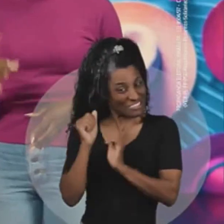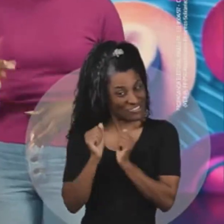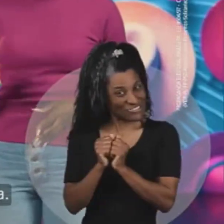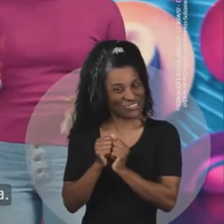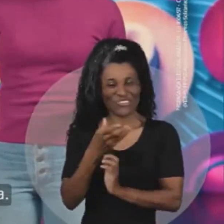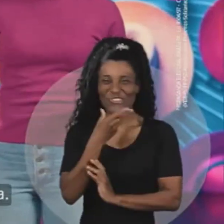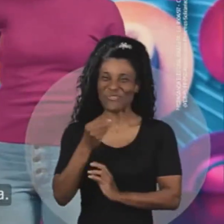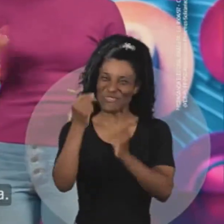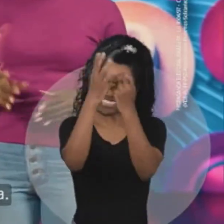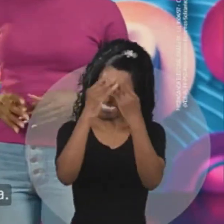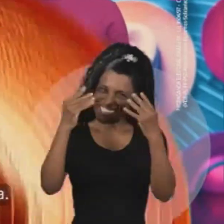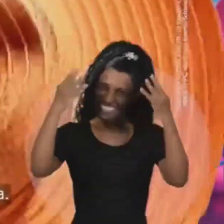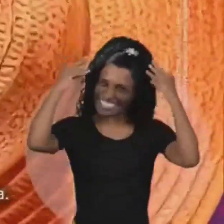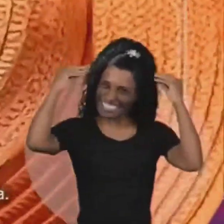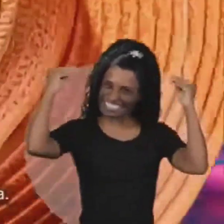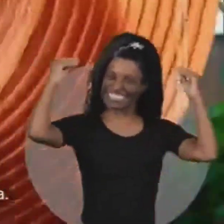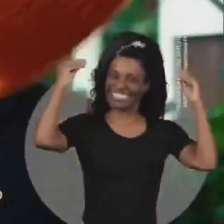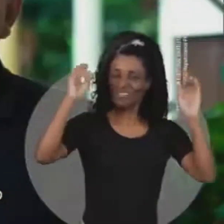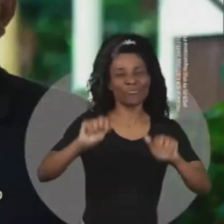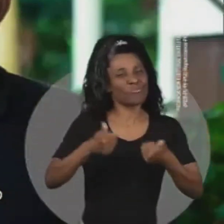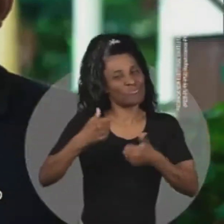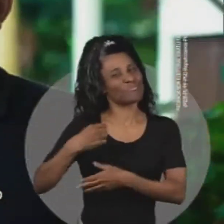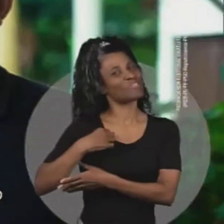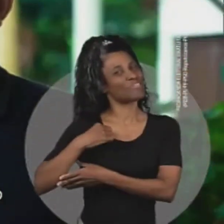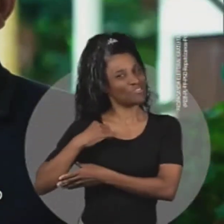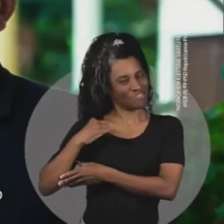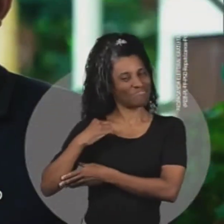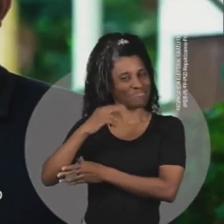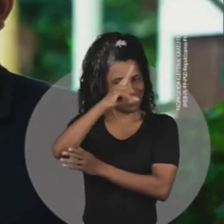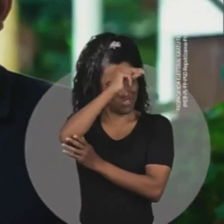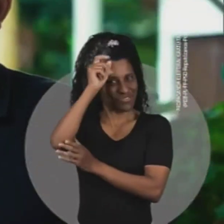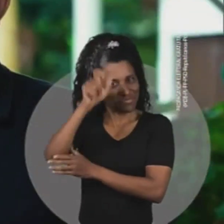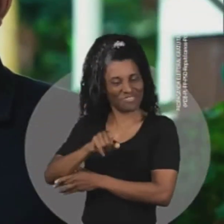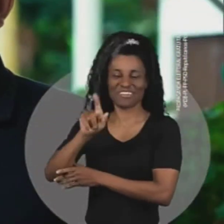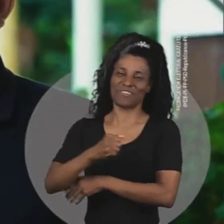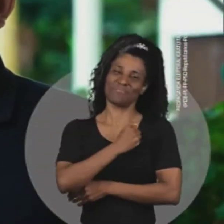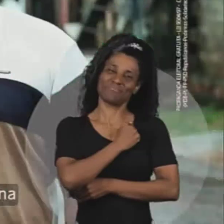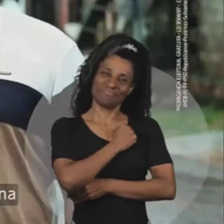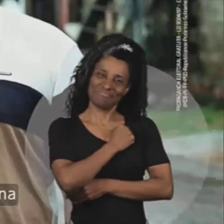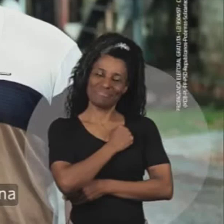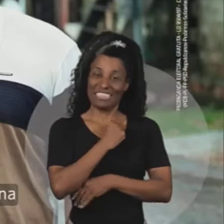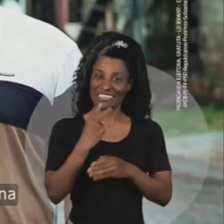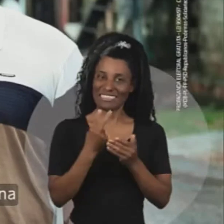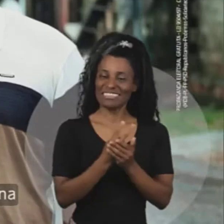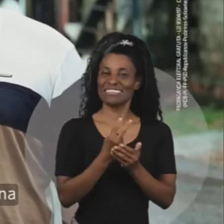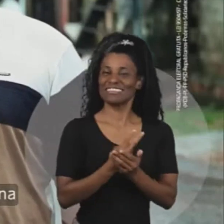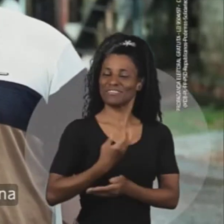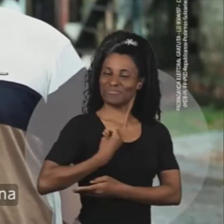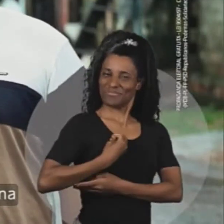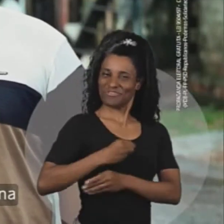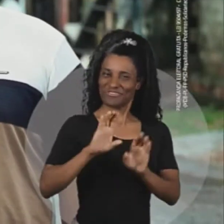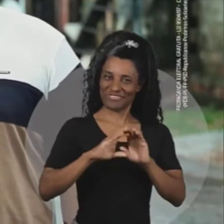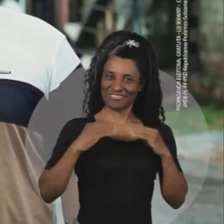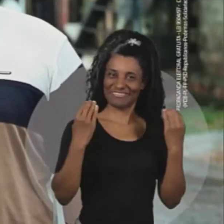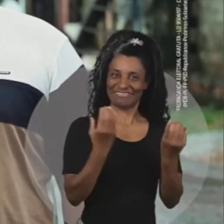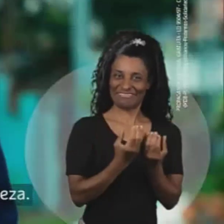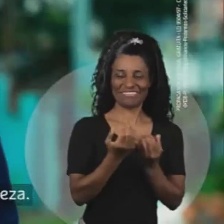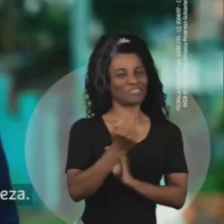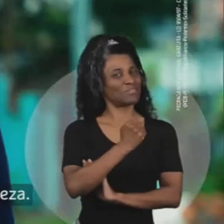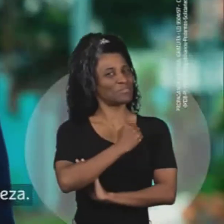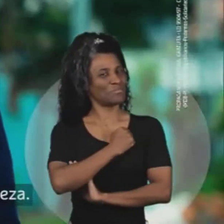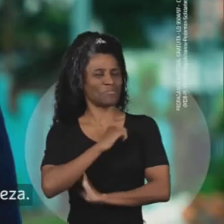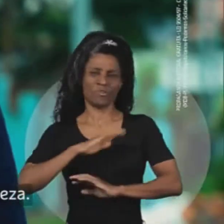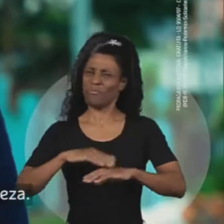está junto com o homem do chapéu de palha. O melhor candidato a ser prefeito de Porto Alegre é o Melo, né? Todas as vezes esteve presente aqui na comunidade.